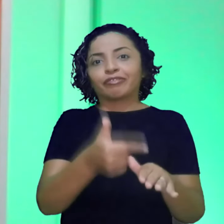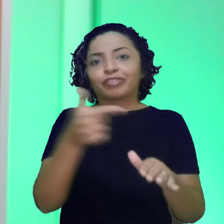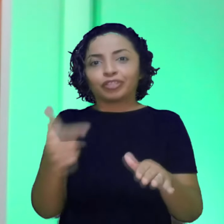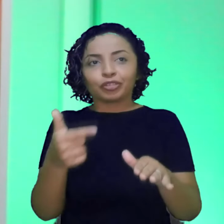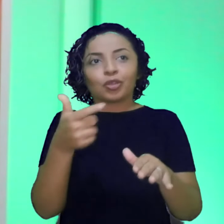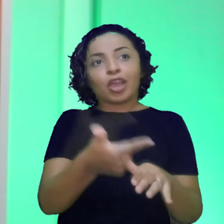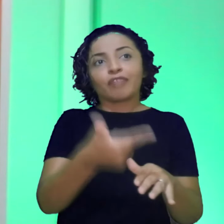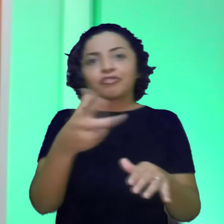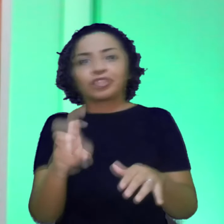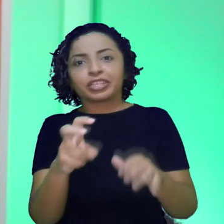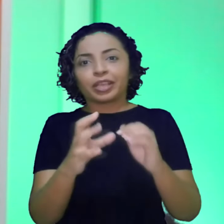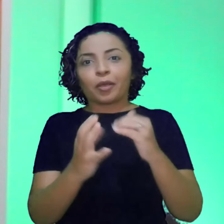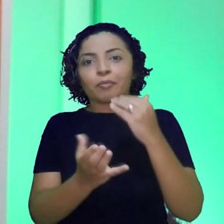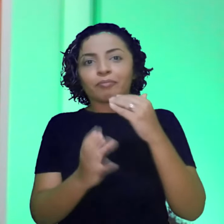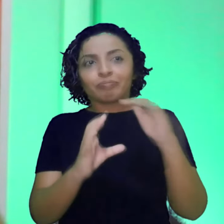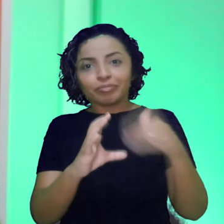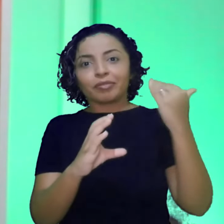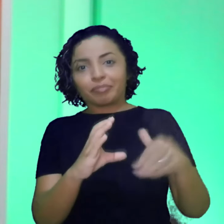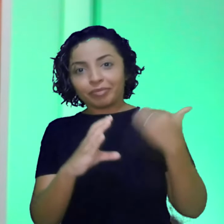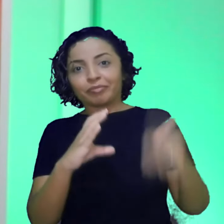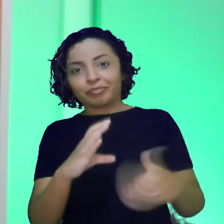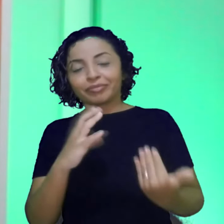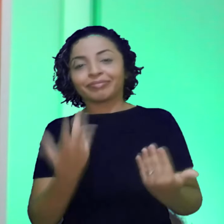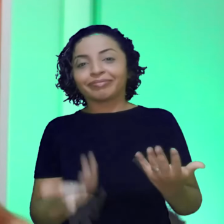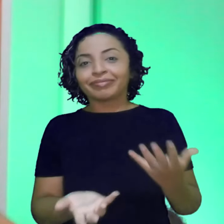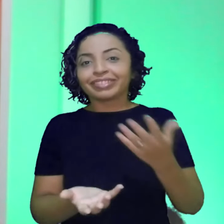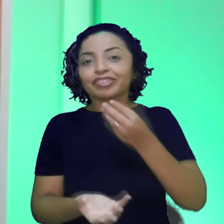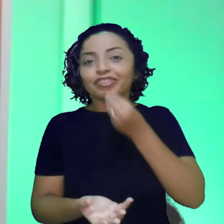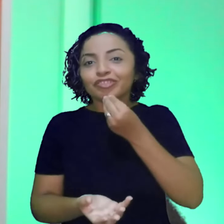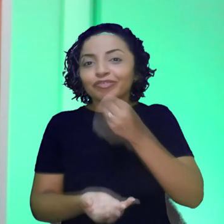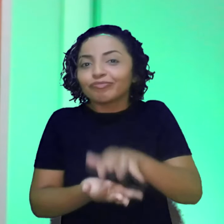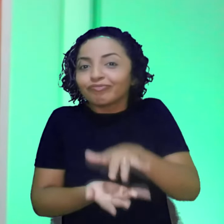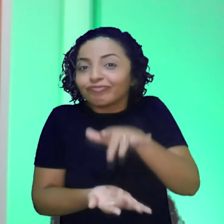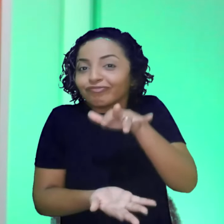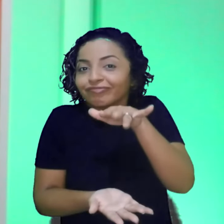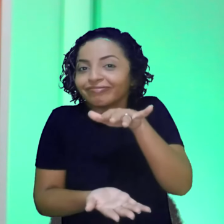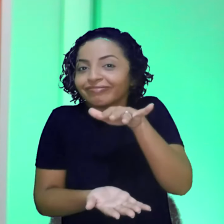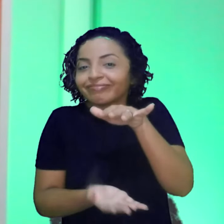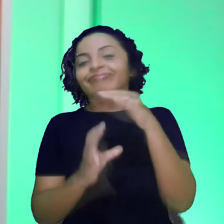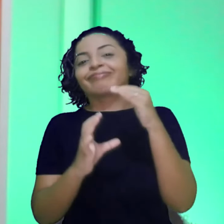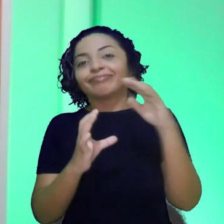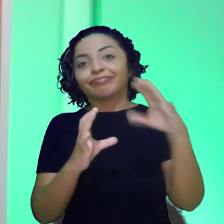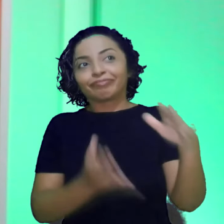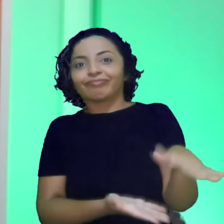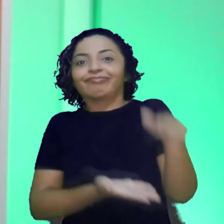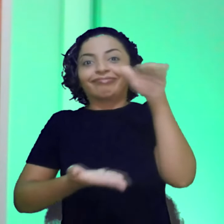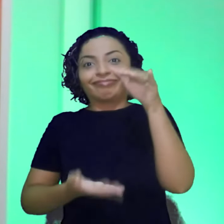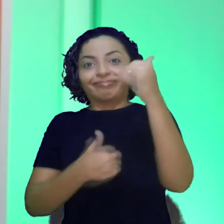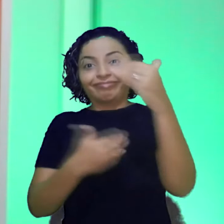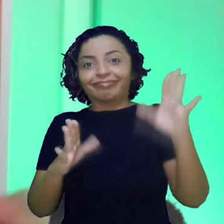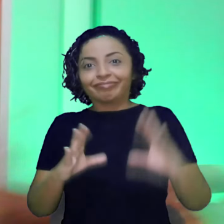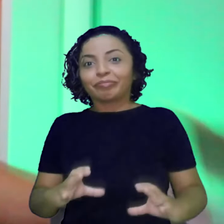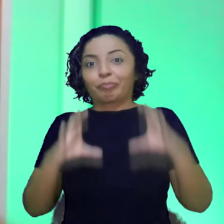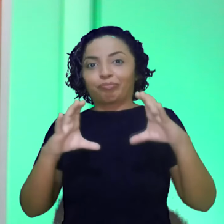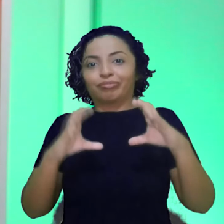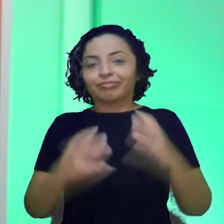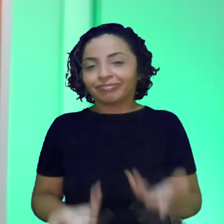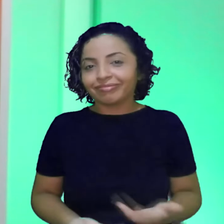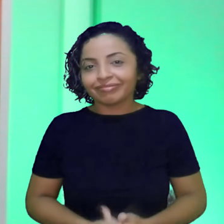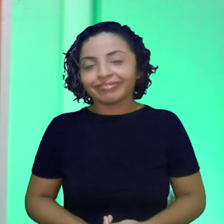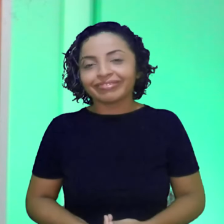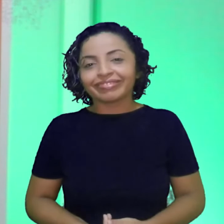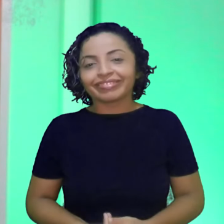22, a outra no dia 25. Então, poderiam, sei lá, acumular no final da semana e fazer um envio só, né?